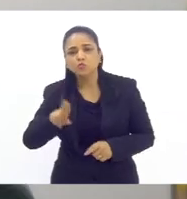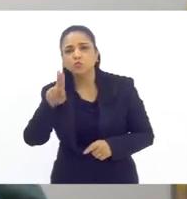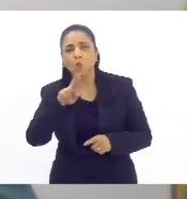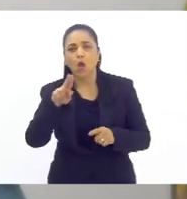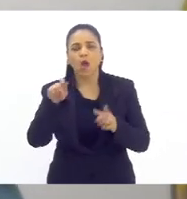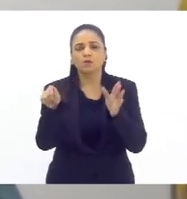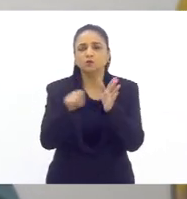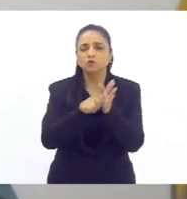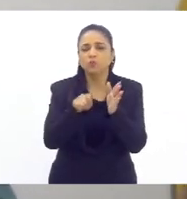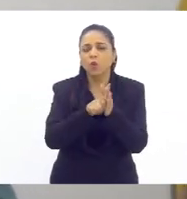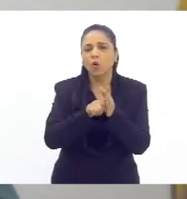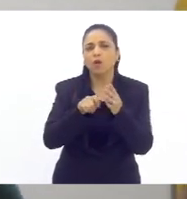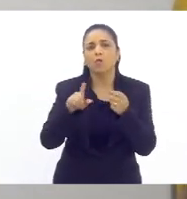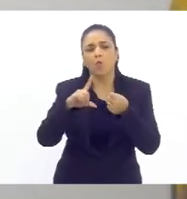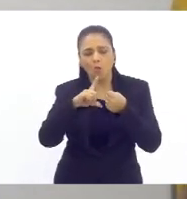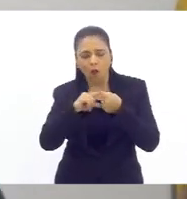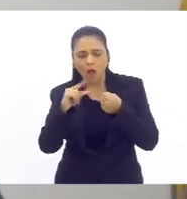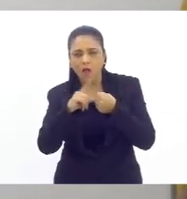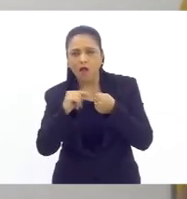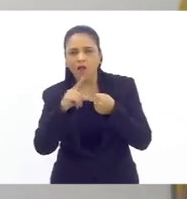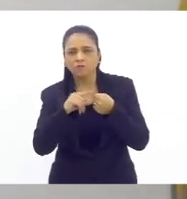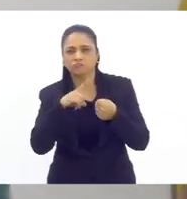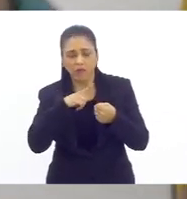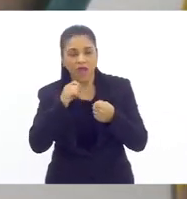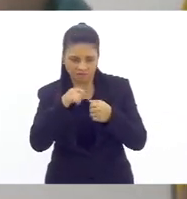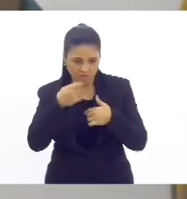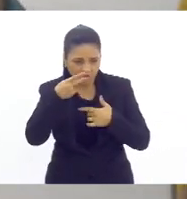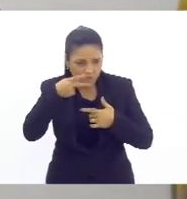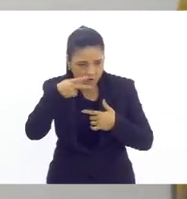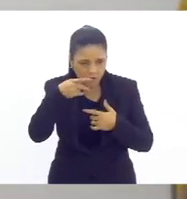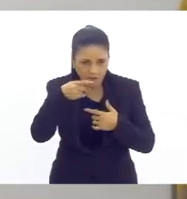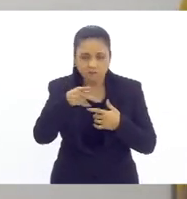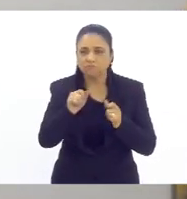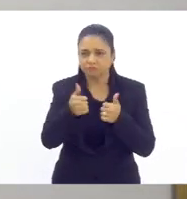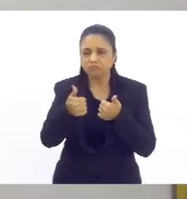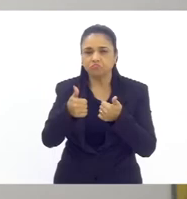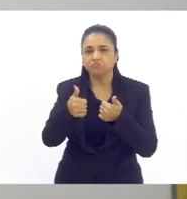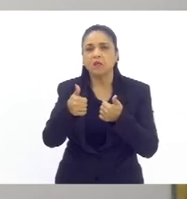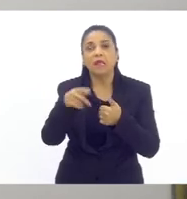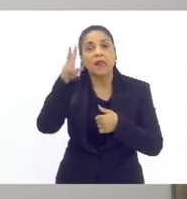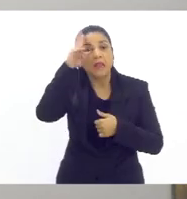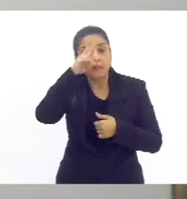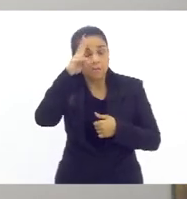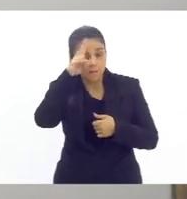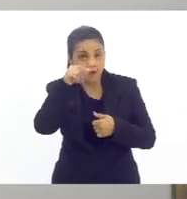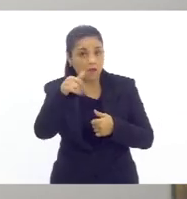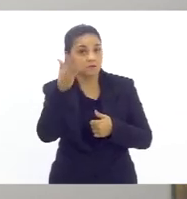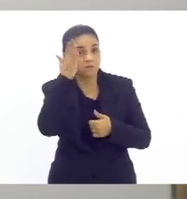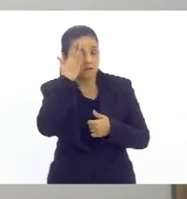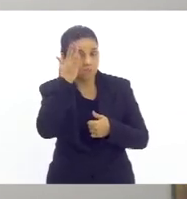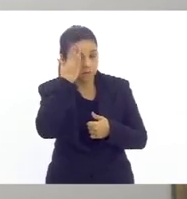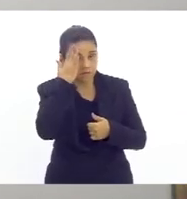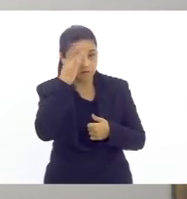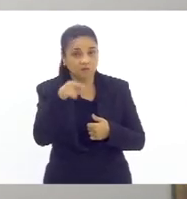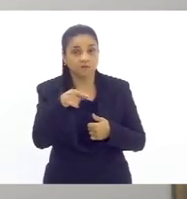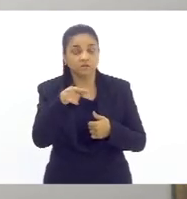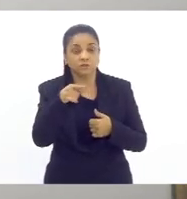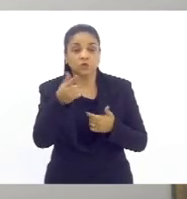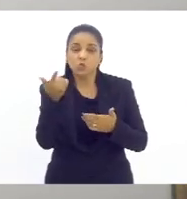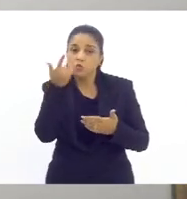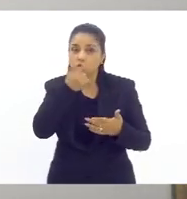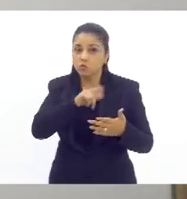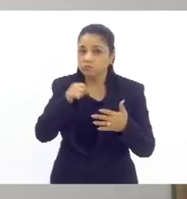o artigo você vai falar daqui a pouco então só para lembrar que é bom saber disso porque muitas das conquistas